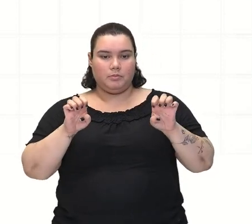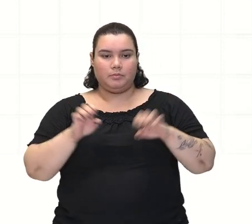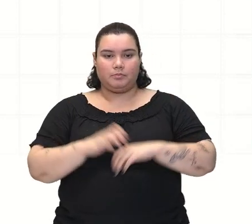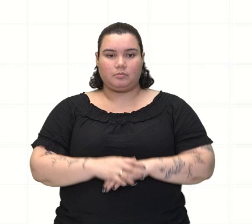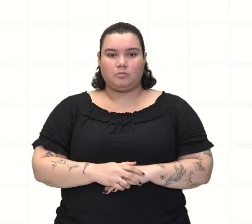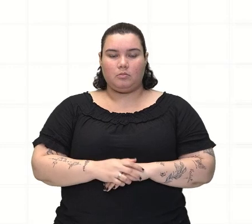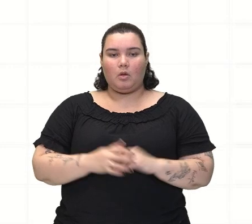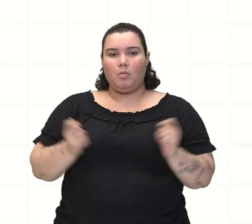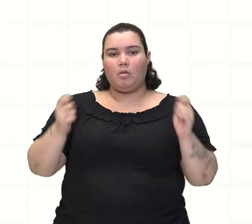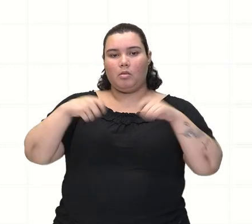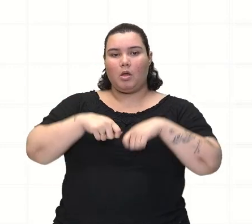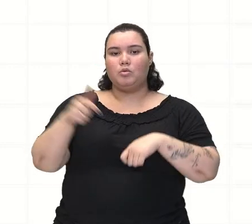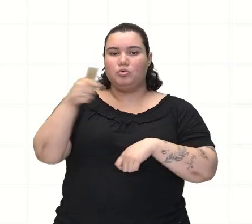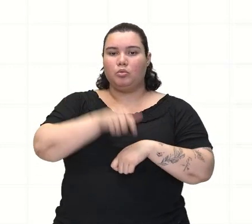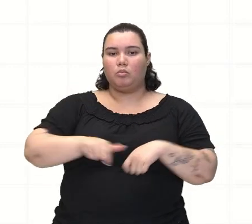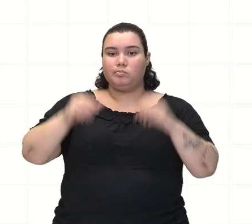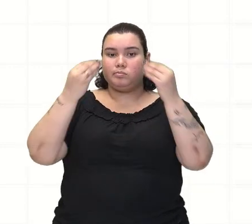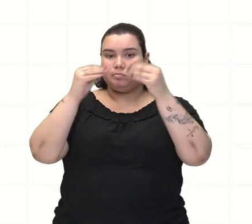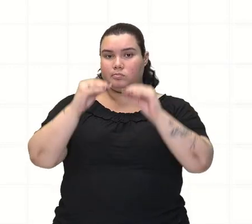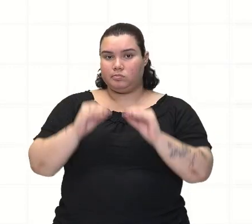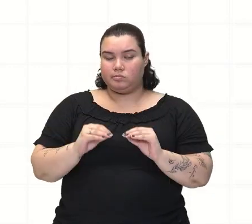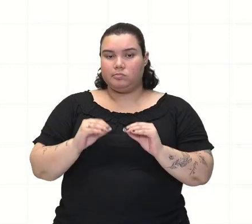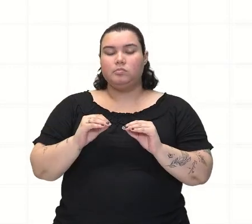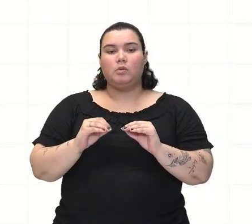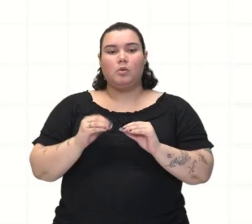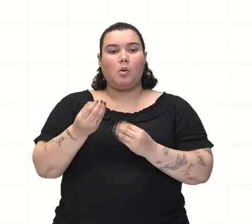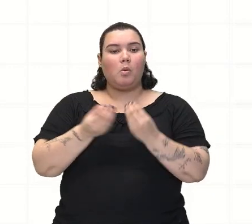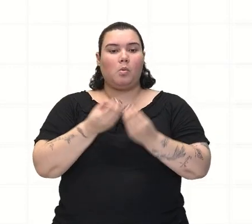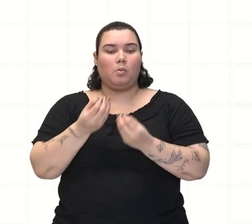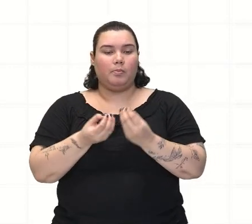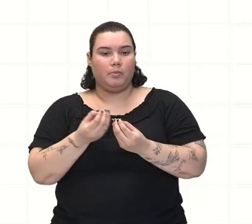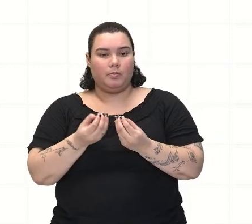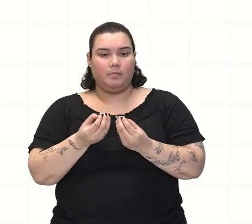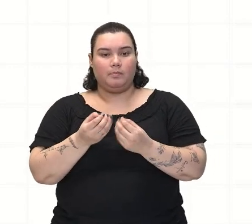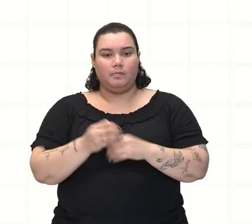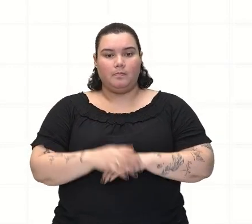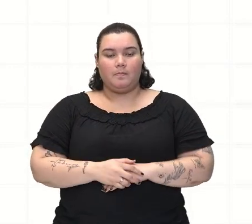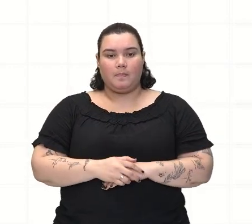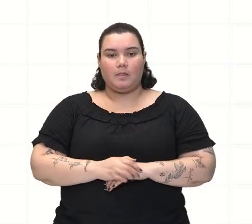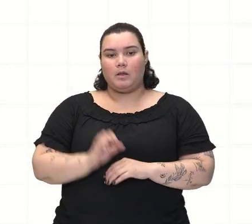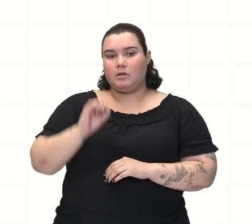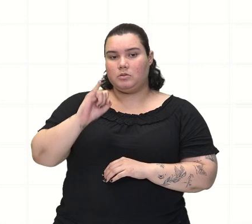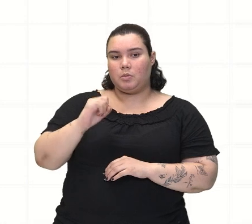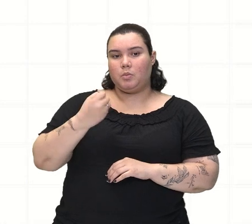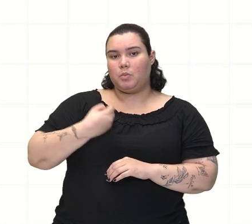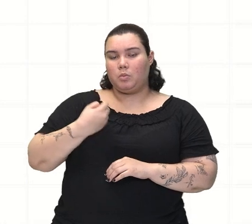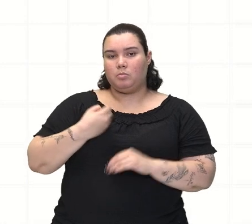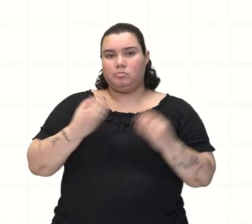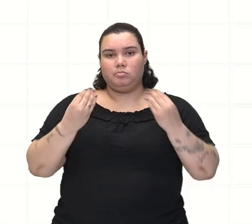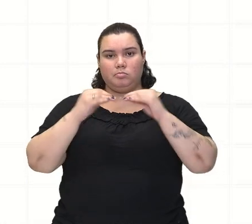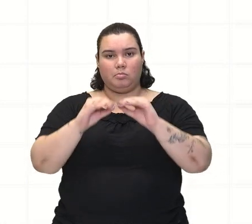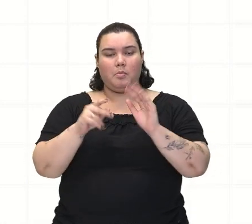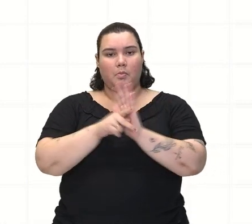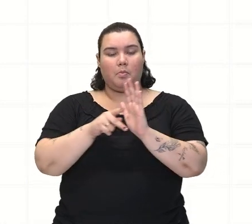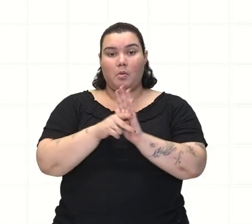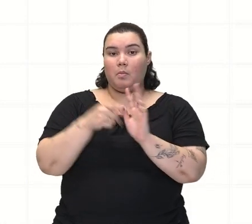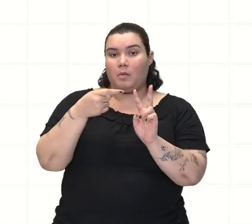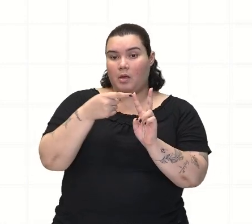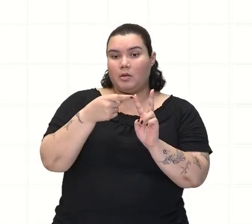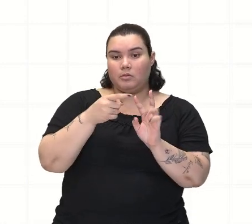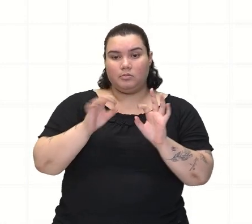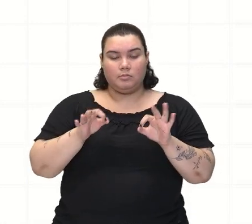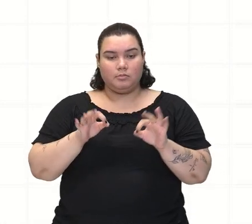eu posso reescrever essa equação como sendo um produto notável de suas raízes,